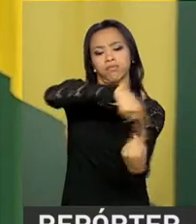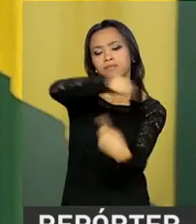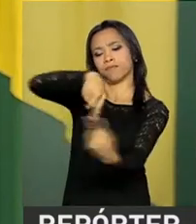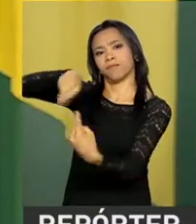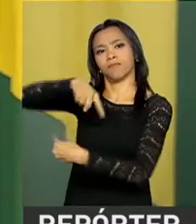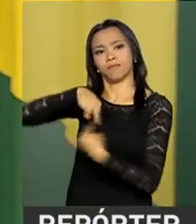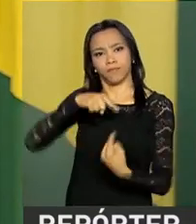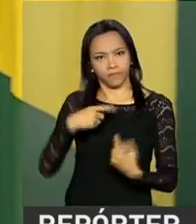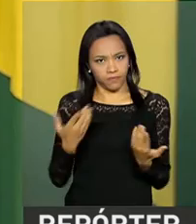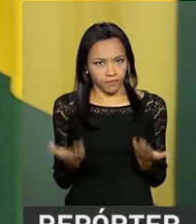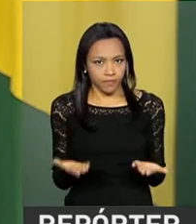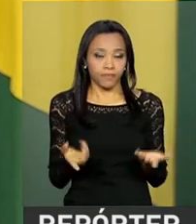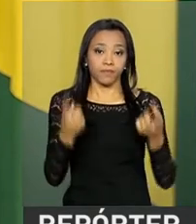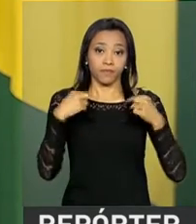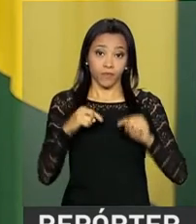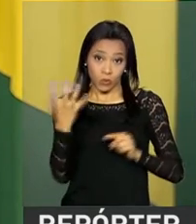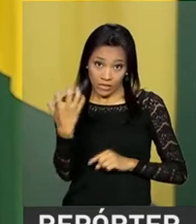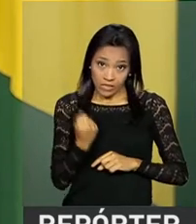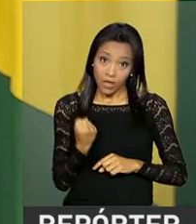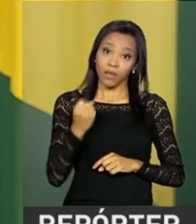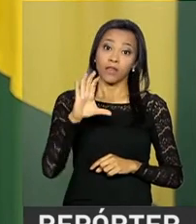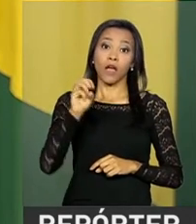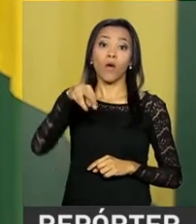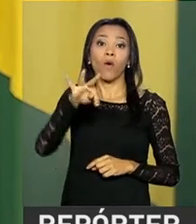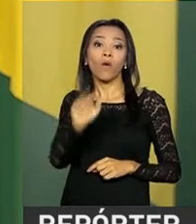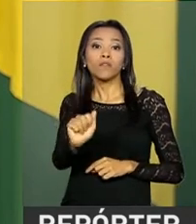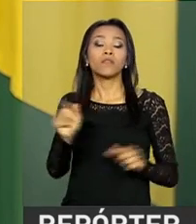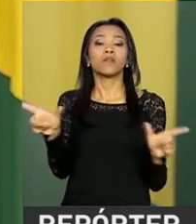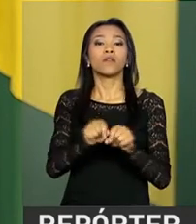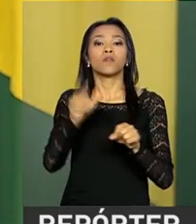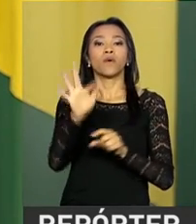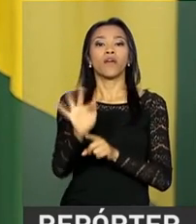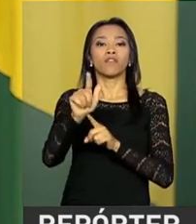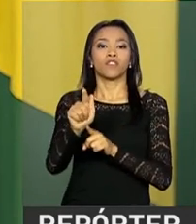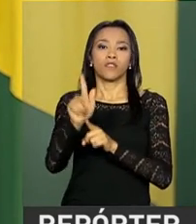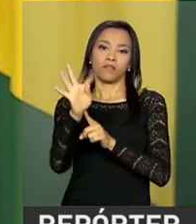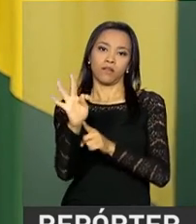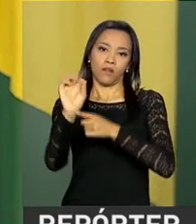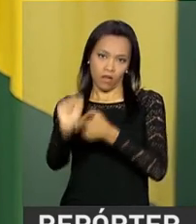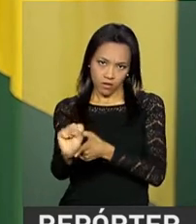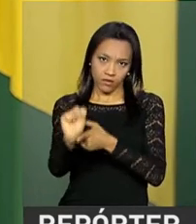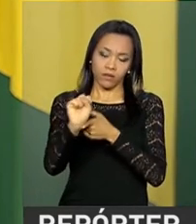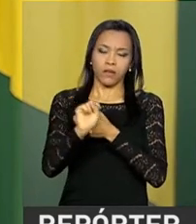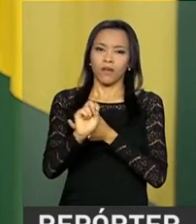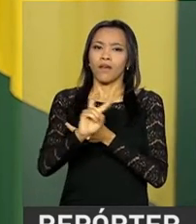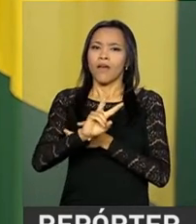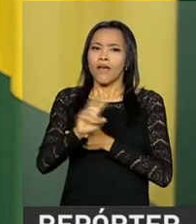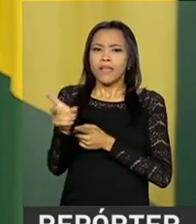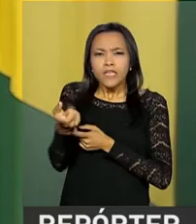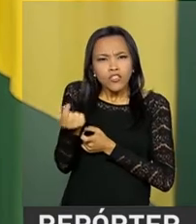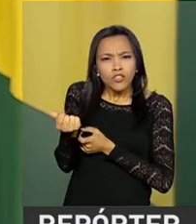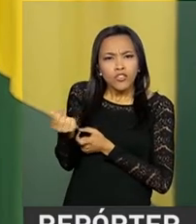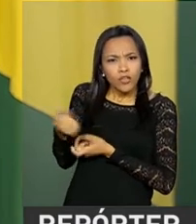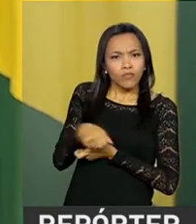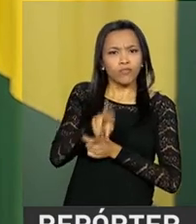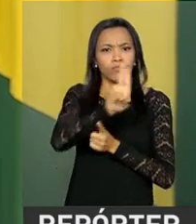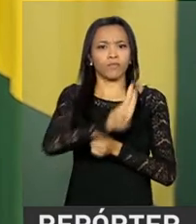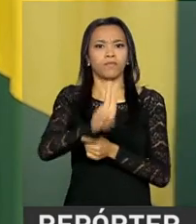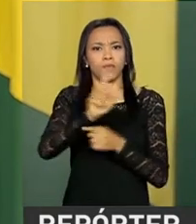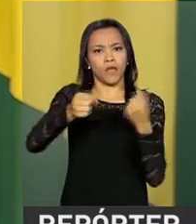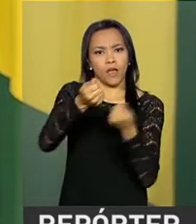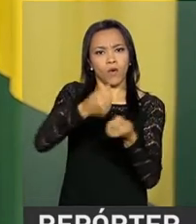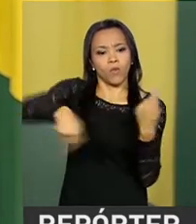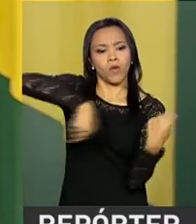O saque do Fundo de Garantia por Tempo de Serviço não só injetaria recursos na economia,